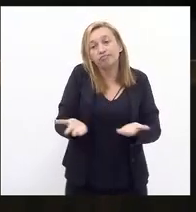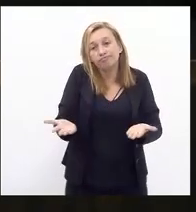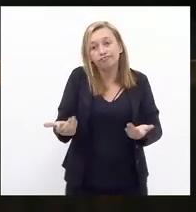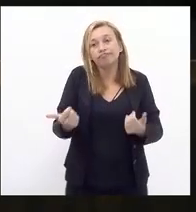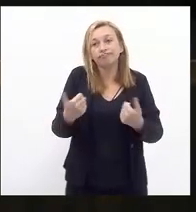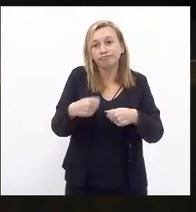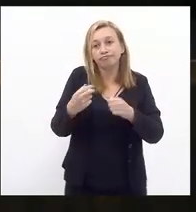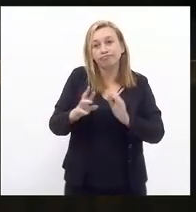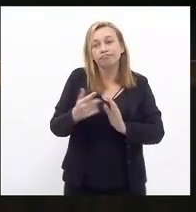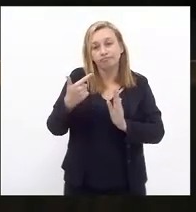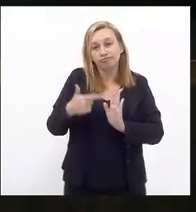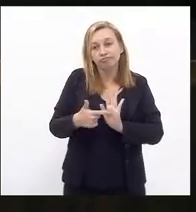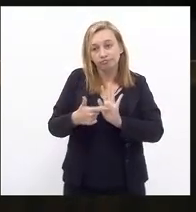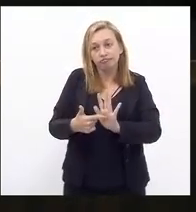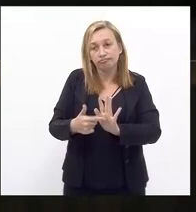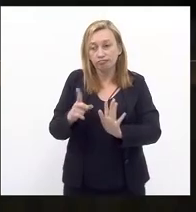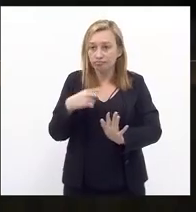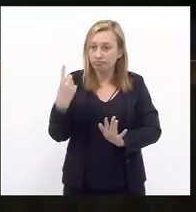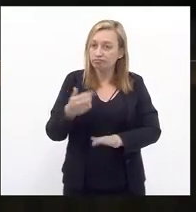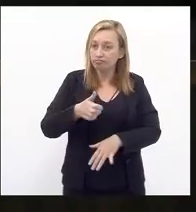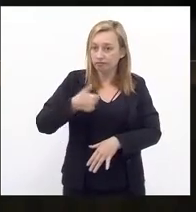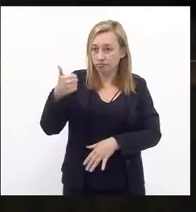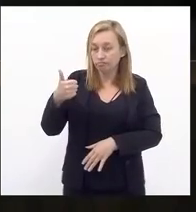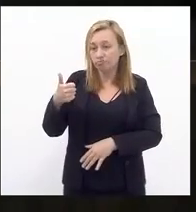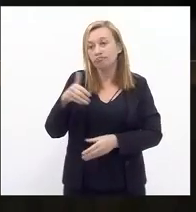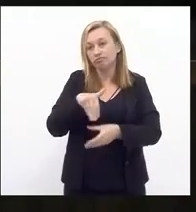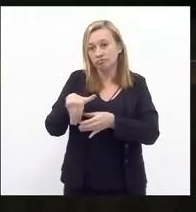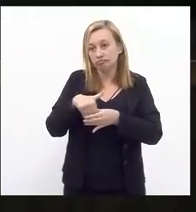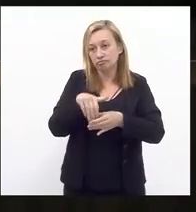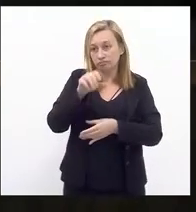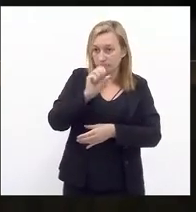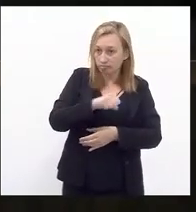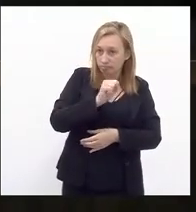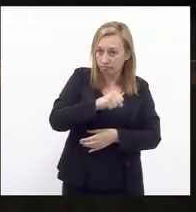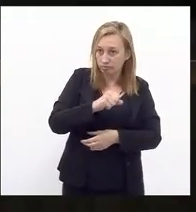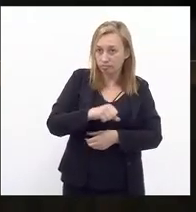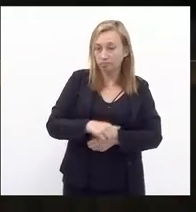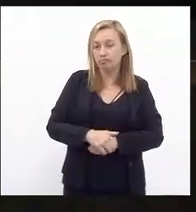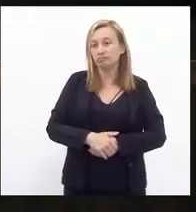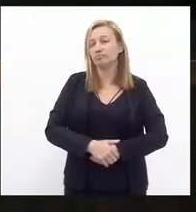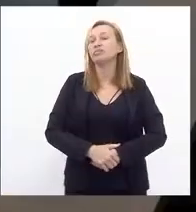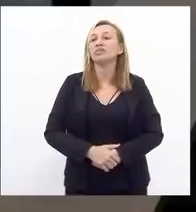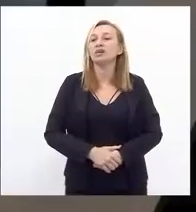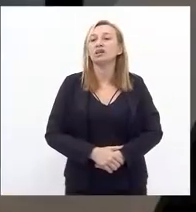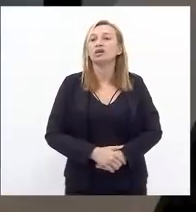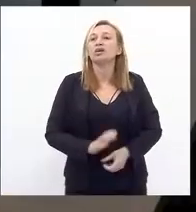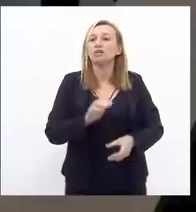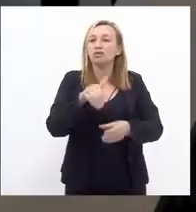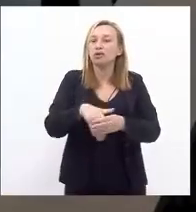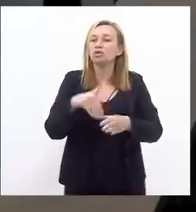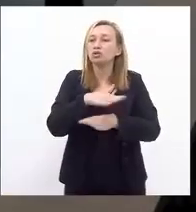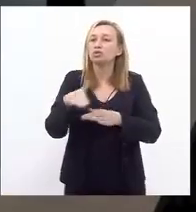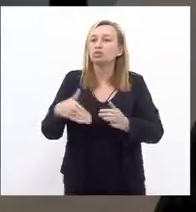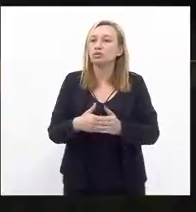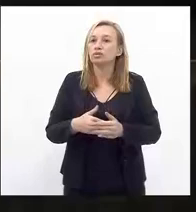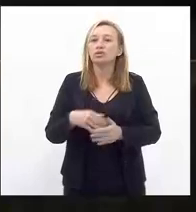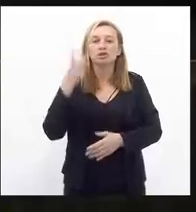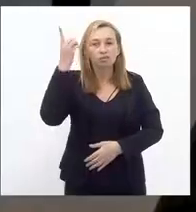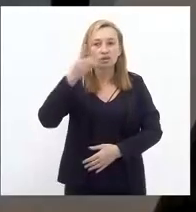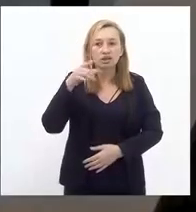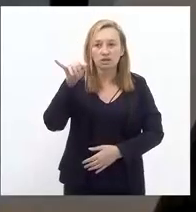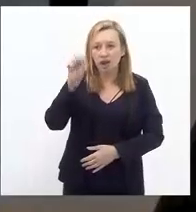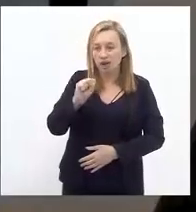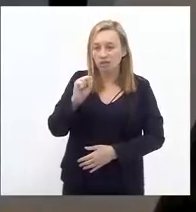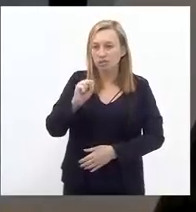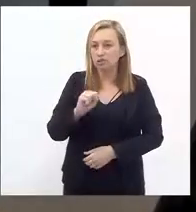mostrar que nós somos maiores Então vamos voltar sim pegar foto ao voto de todos deputado Carlos